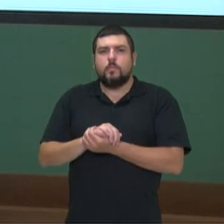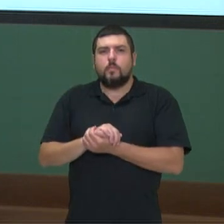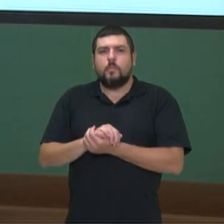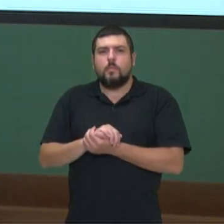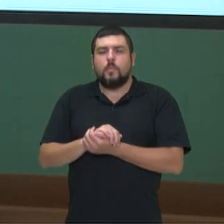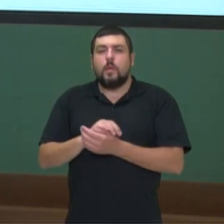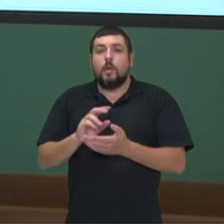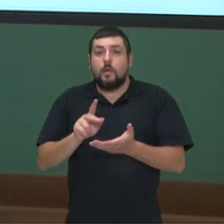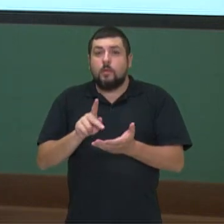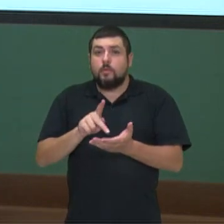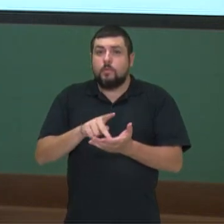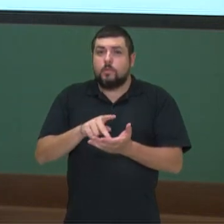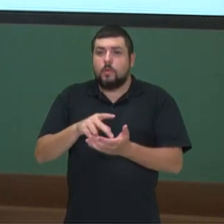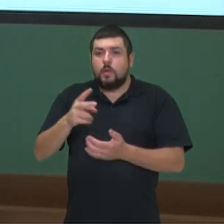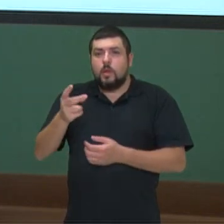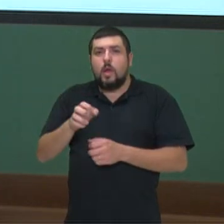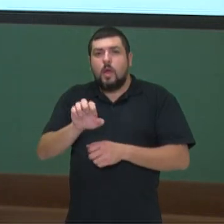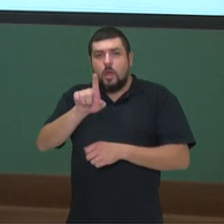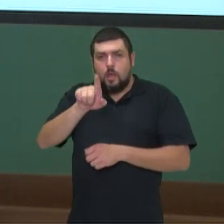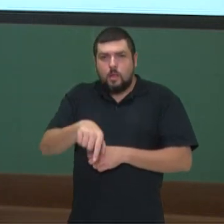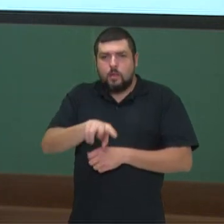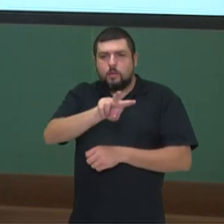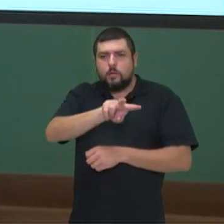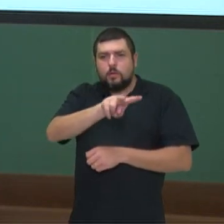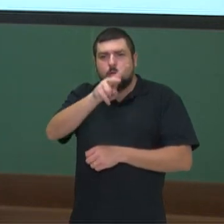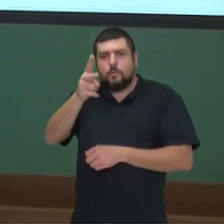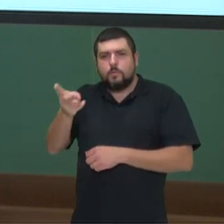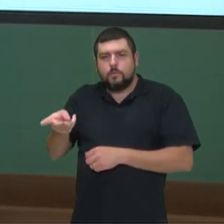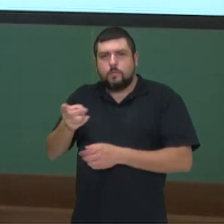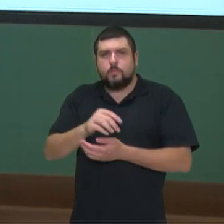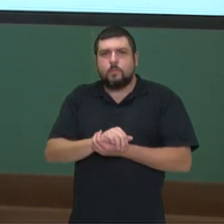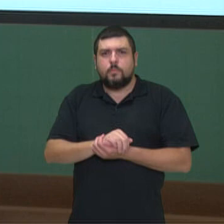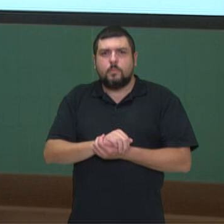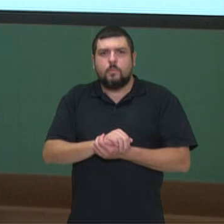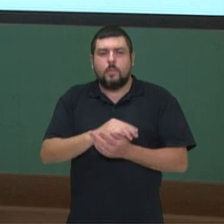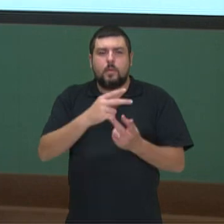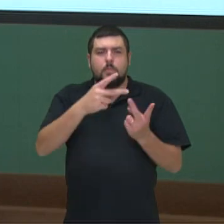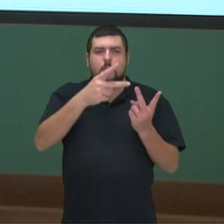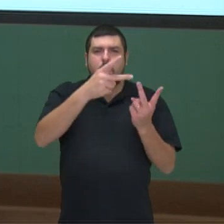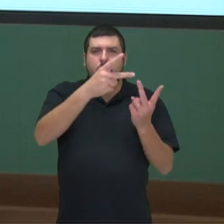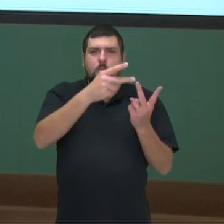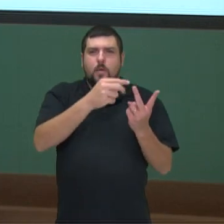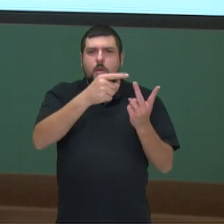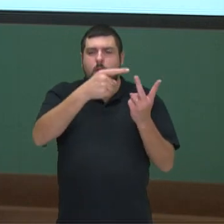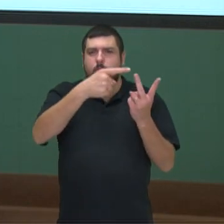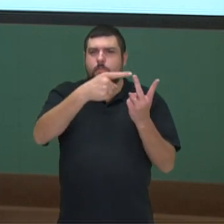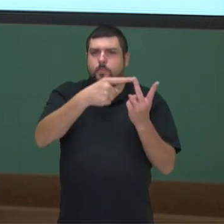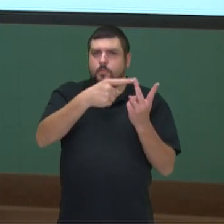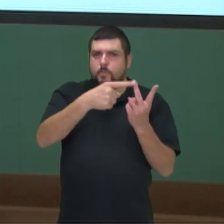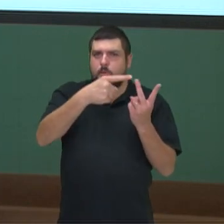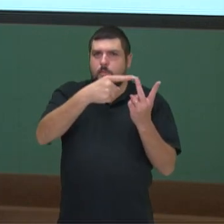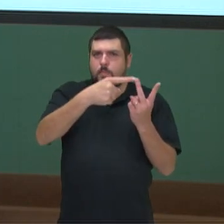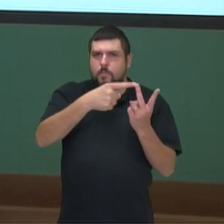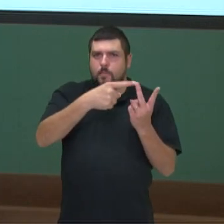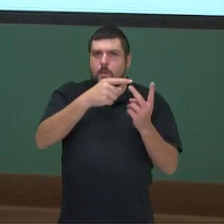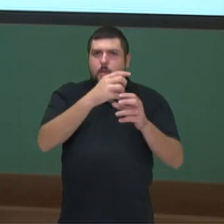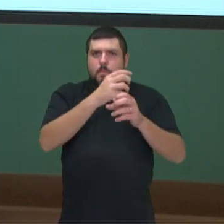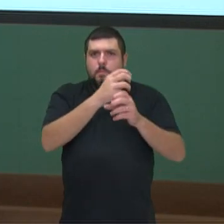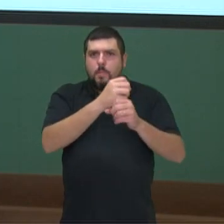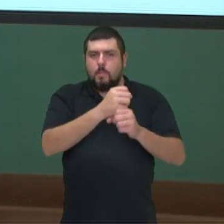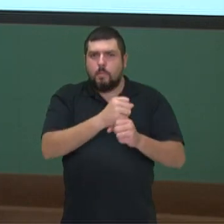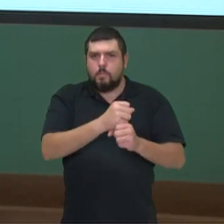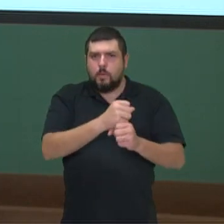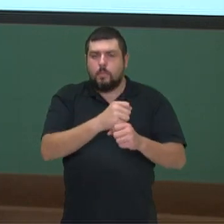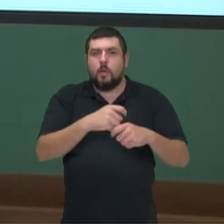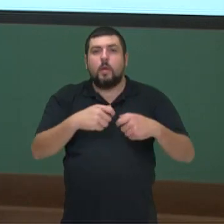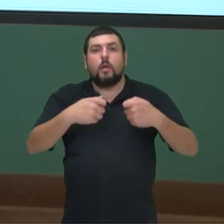operações inversas. Para você poder calcular a raiz quadrada, você precisa calcular a potência quadrada